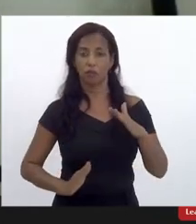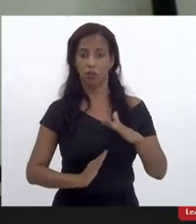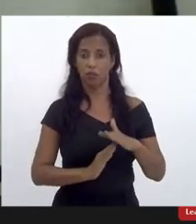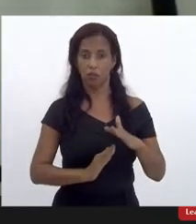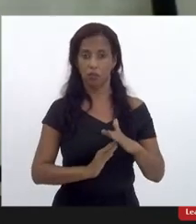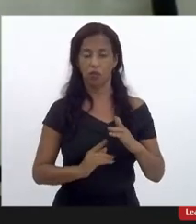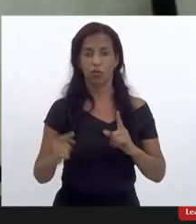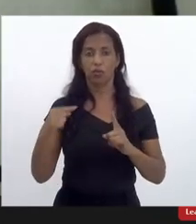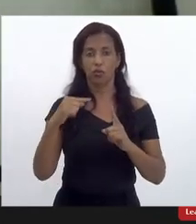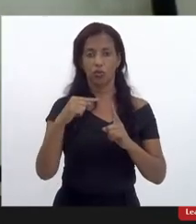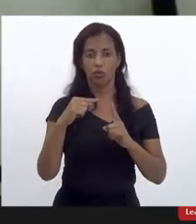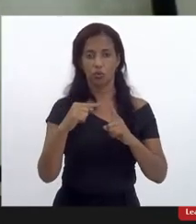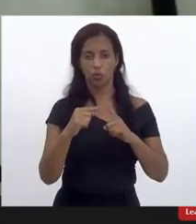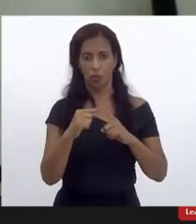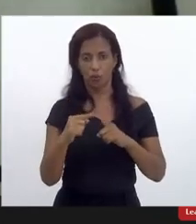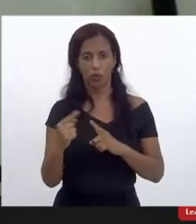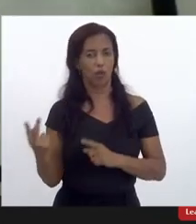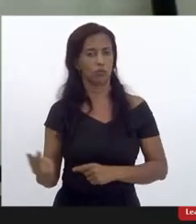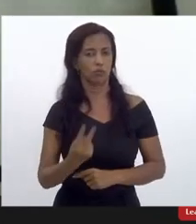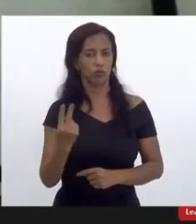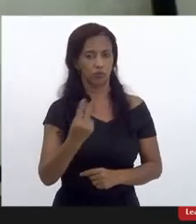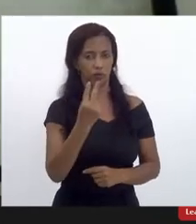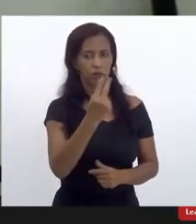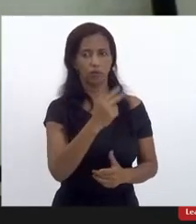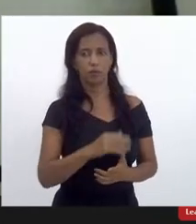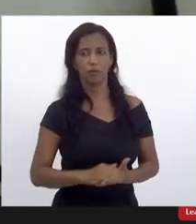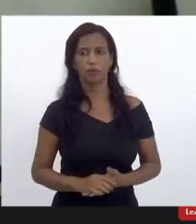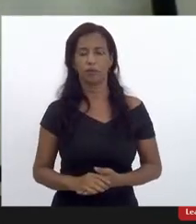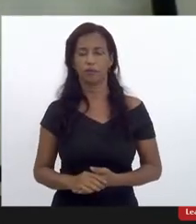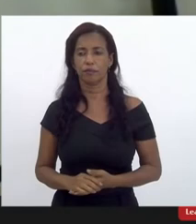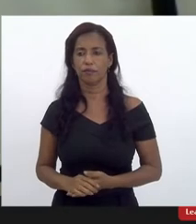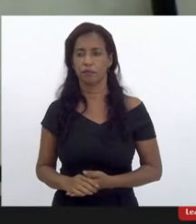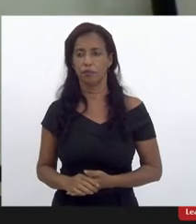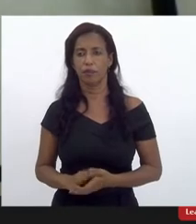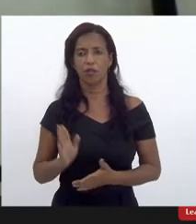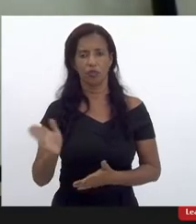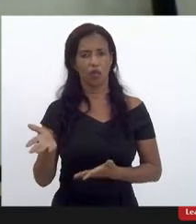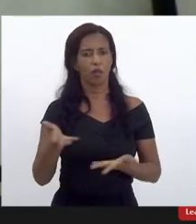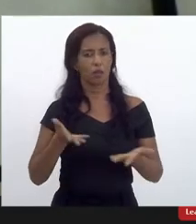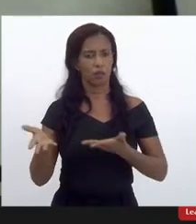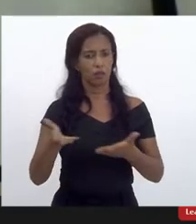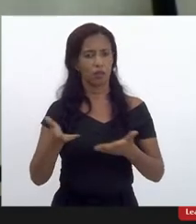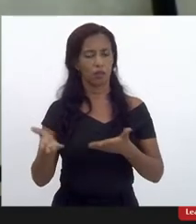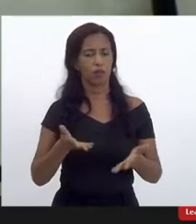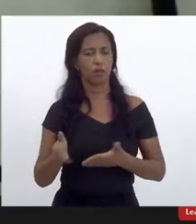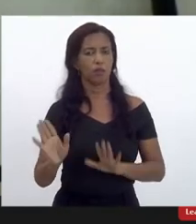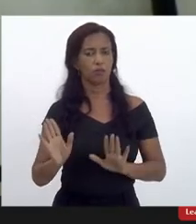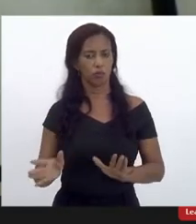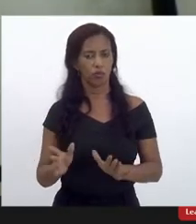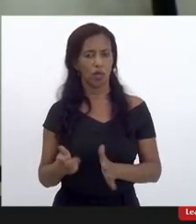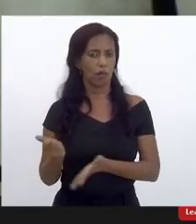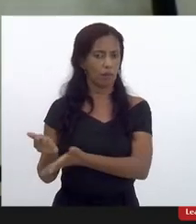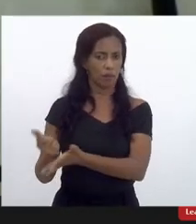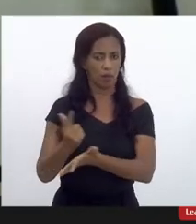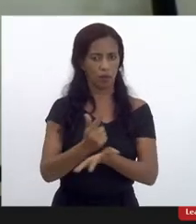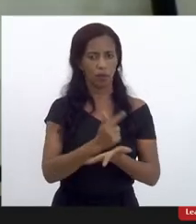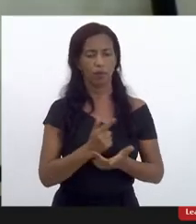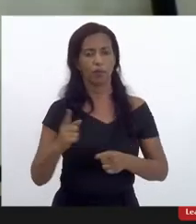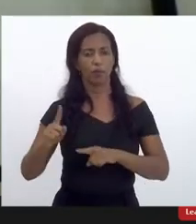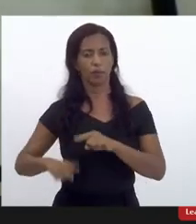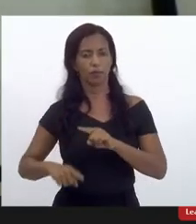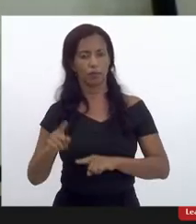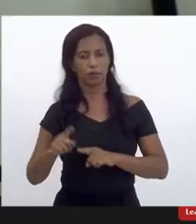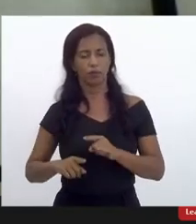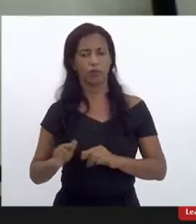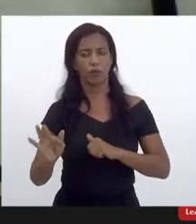de objeto, né, de valor por objeto, já está tramitando um processo para aquisição desses materiais por parte